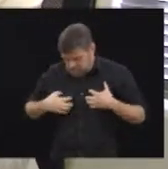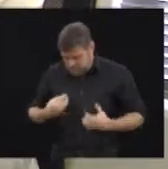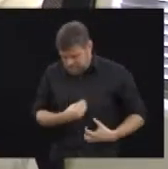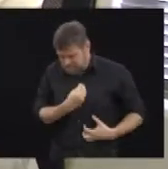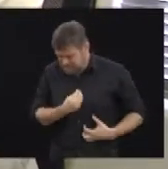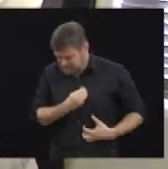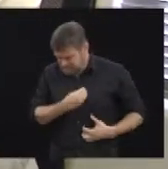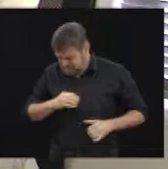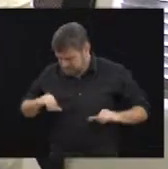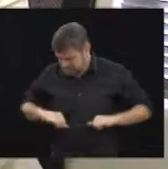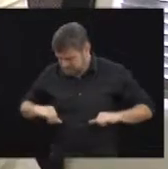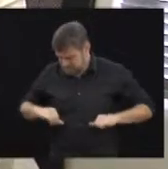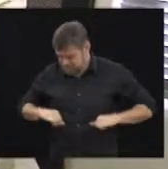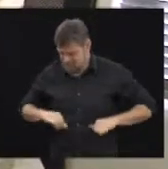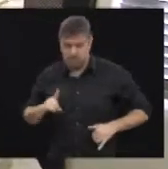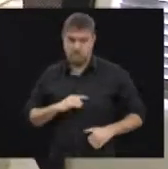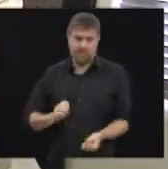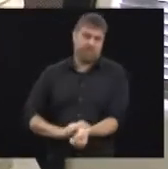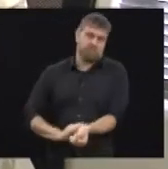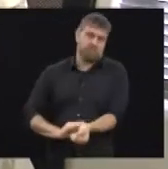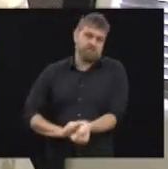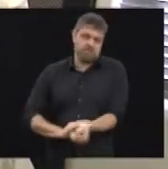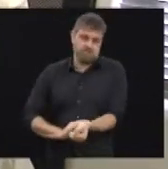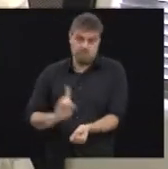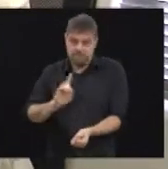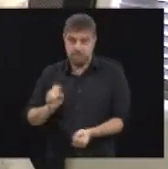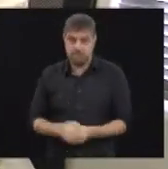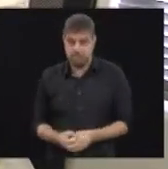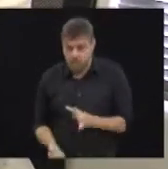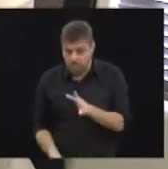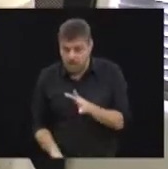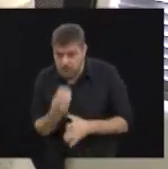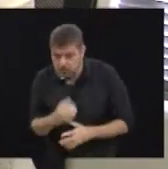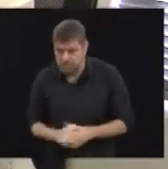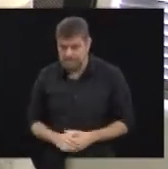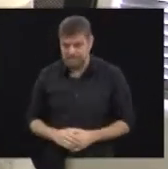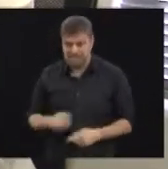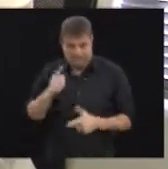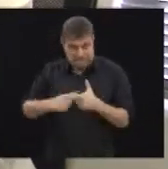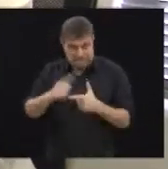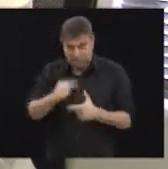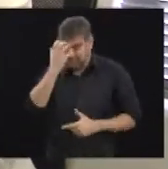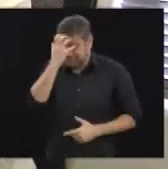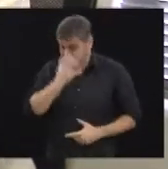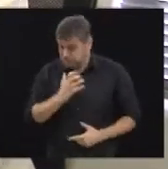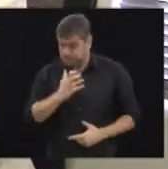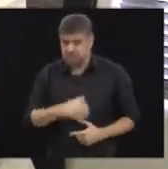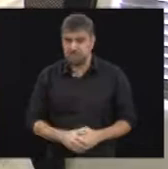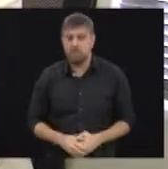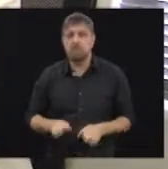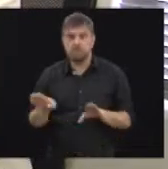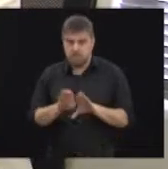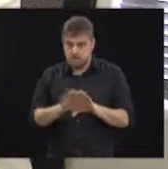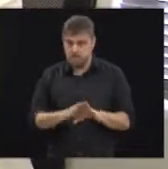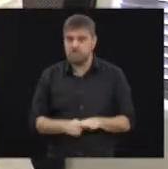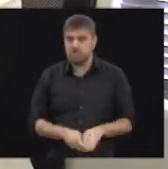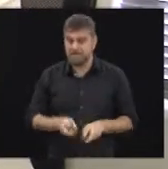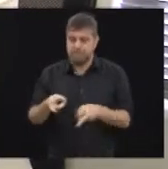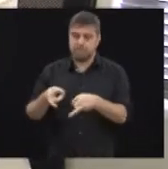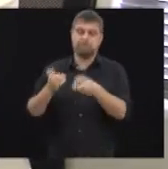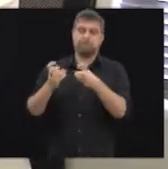muito impactantes, não é um estresse, um nervoso do dia a dia, causas muito impactantes. Então,